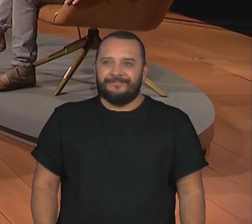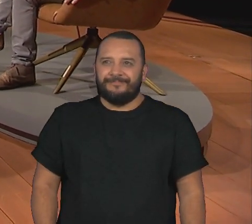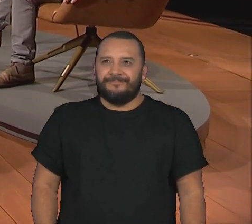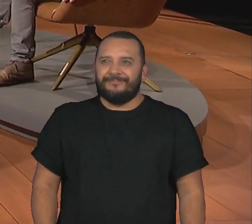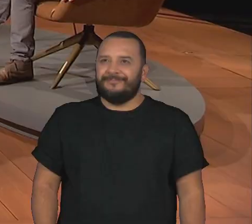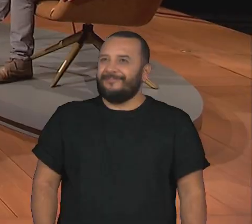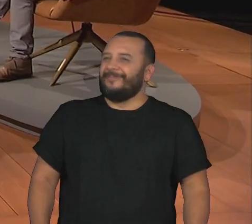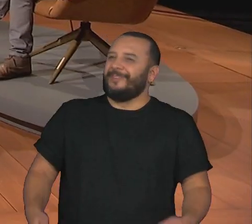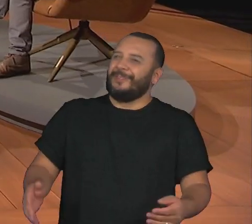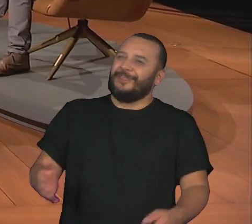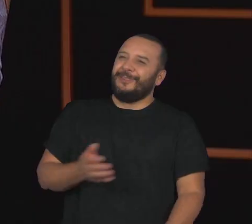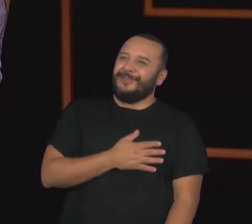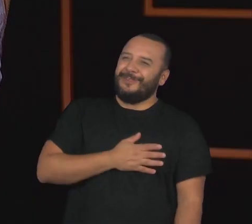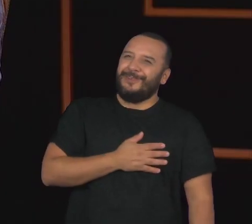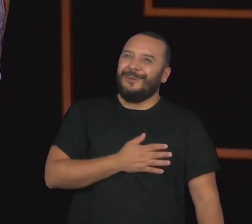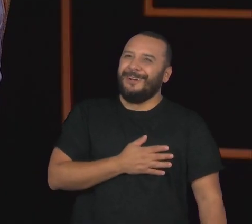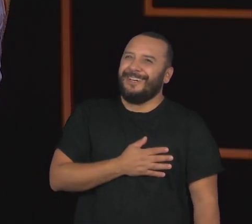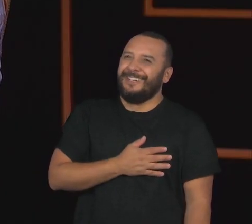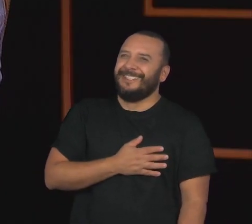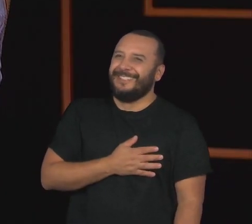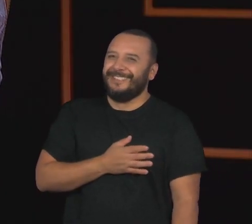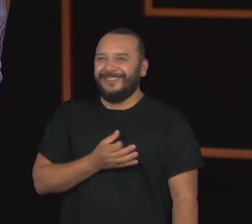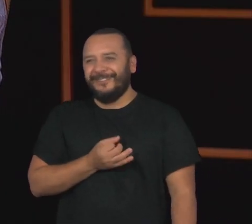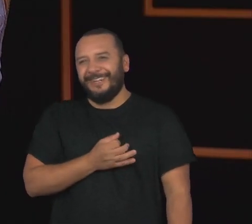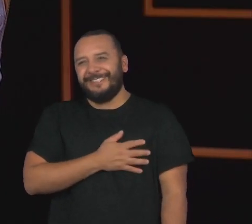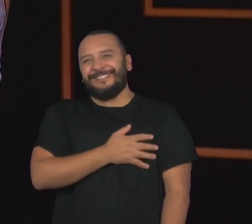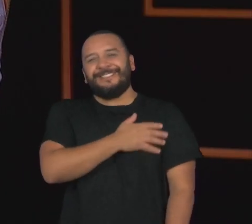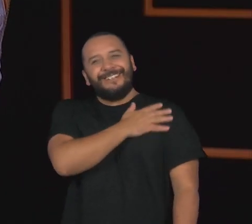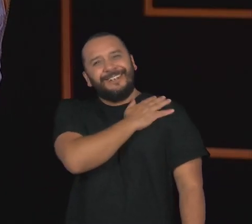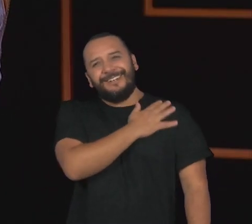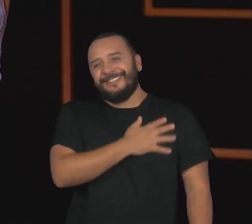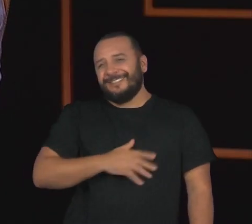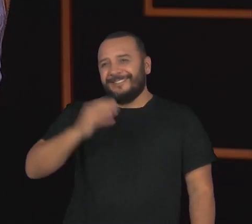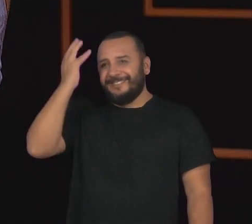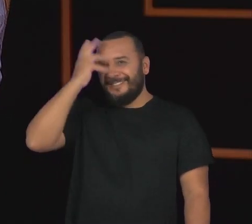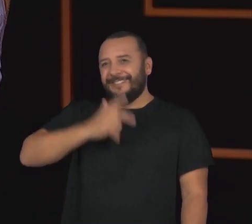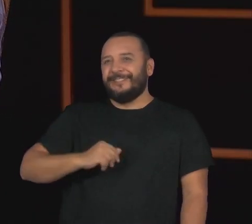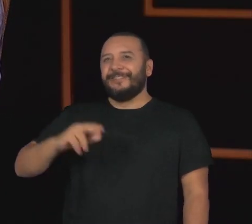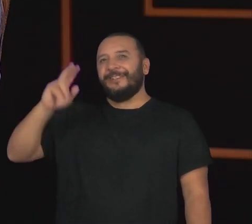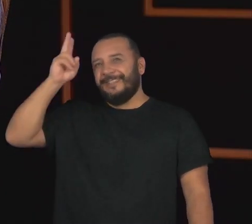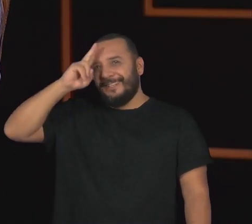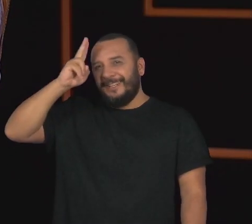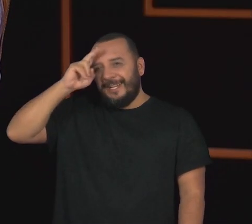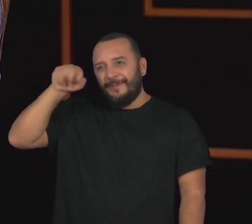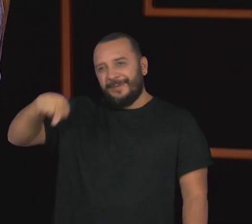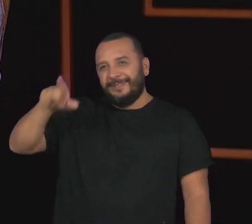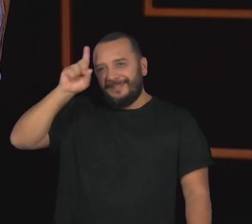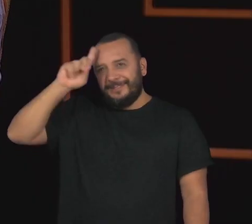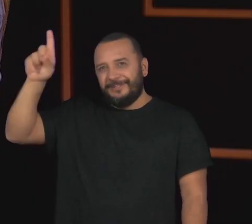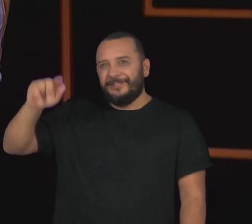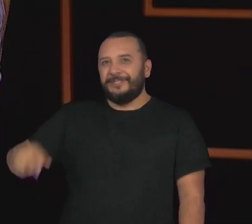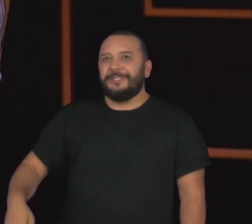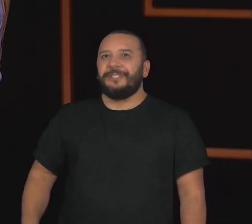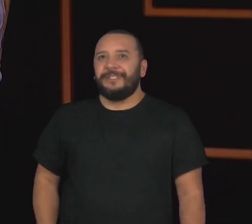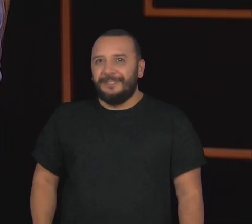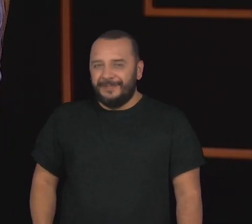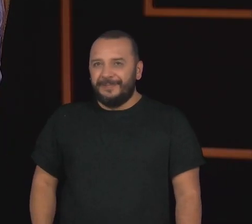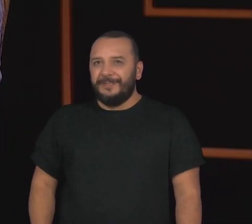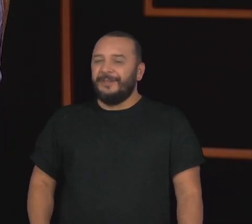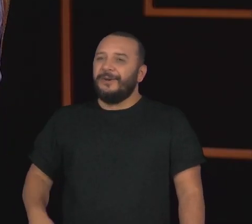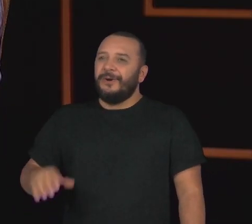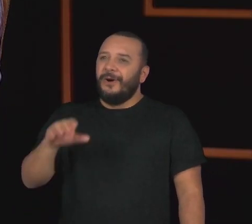Ah, que covardia, gente, que coisa linda. Nossa, eu lembro muito desse dia.